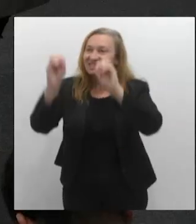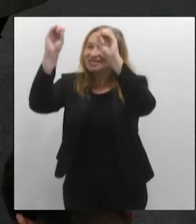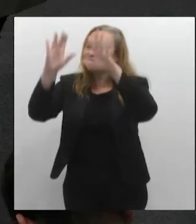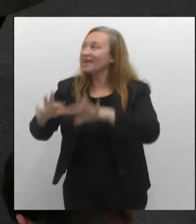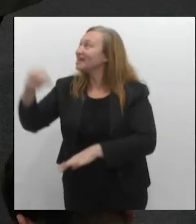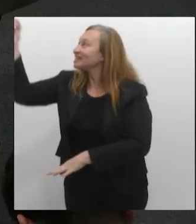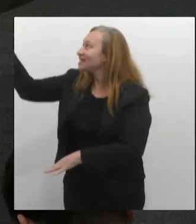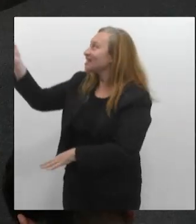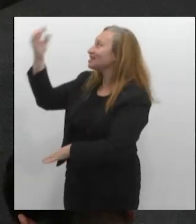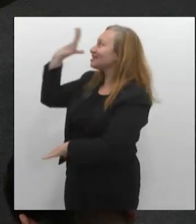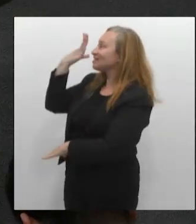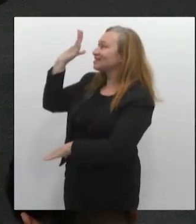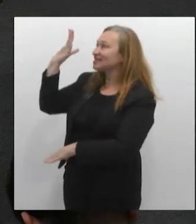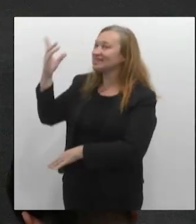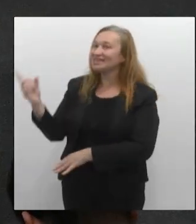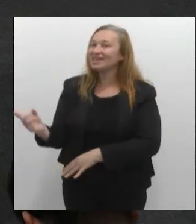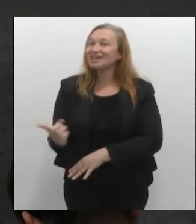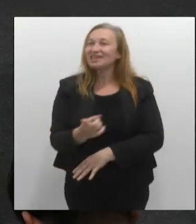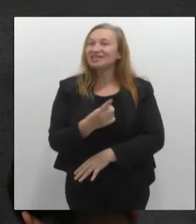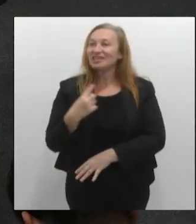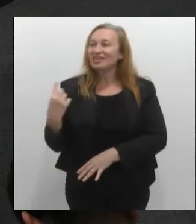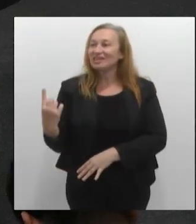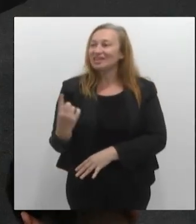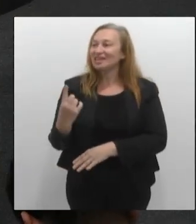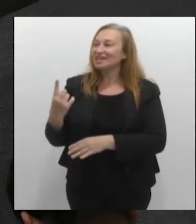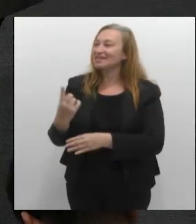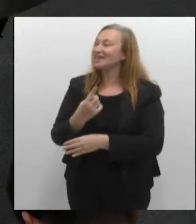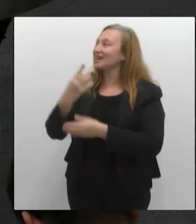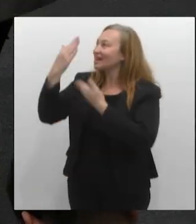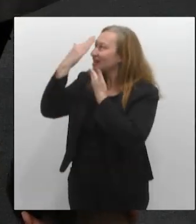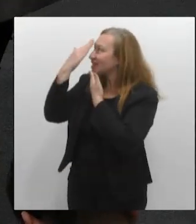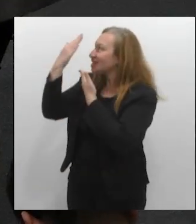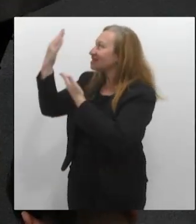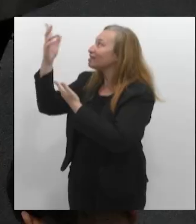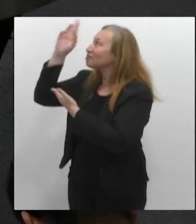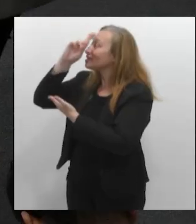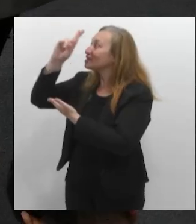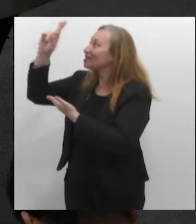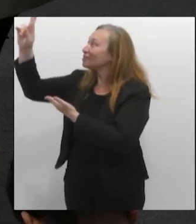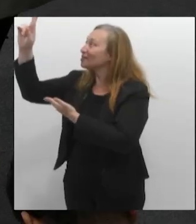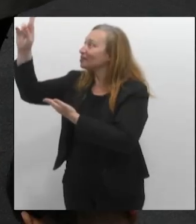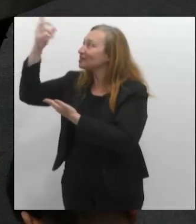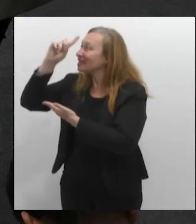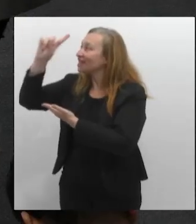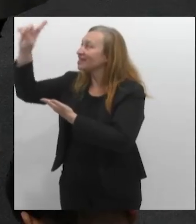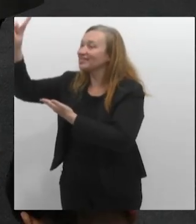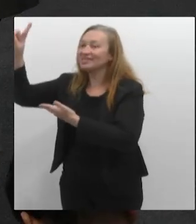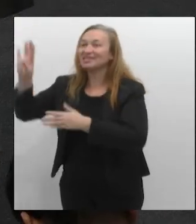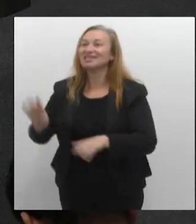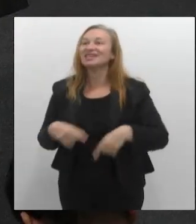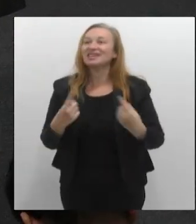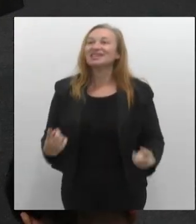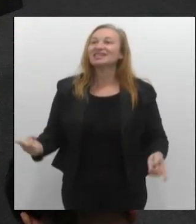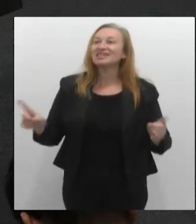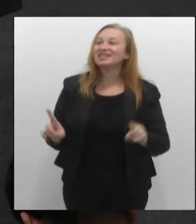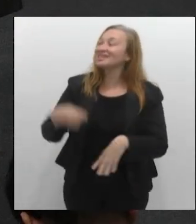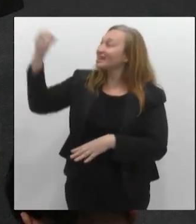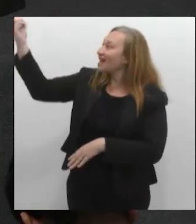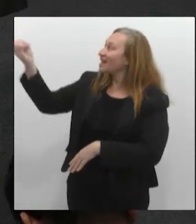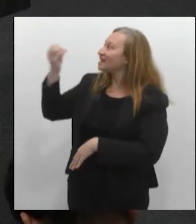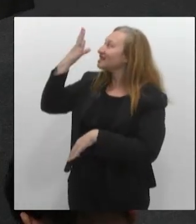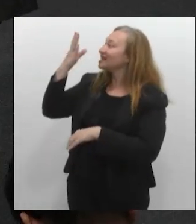tantos benefícios, obrigado, Senhor e nosso Deus.